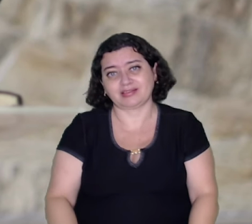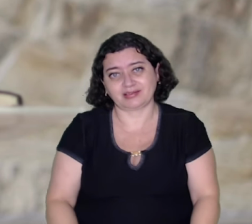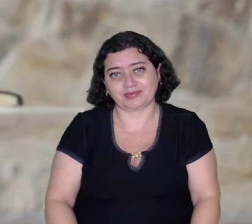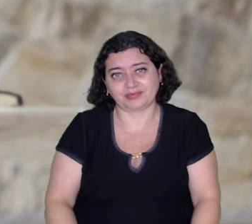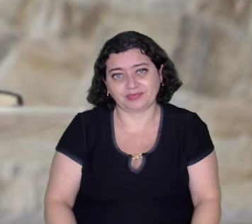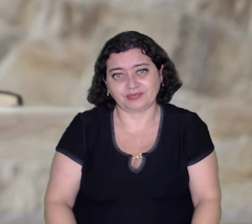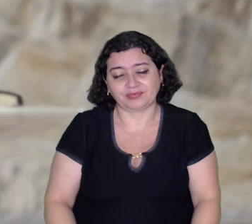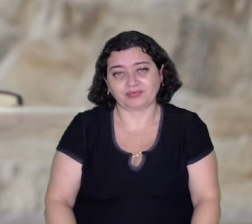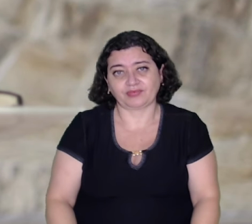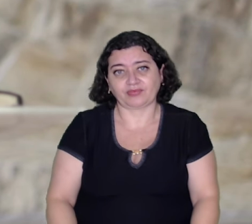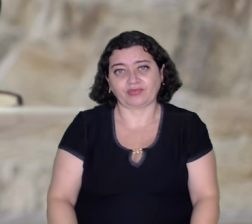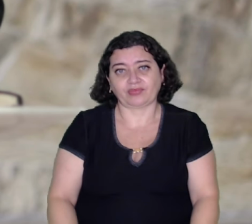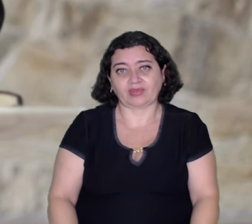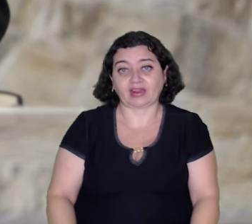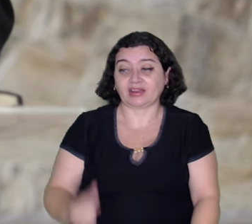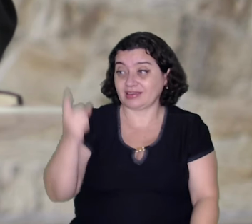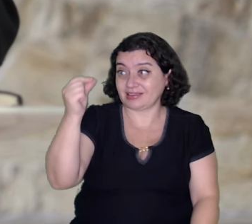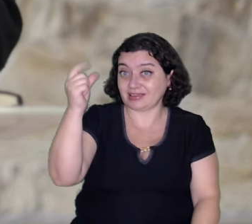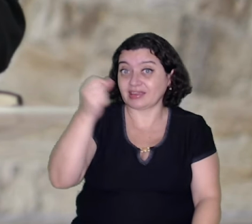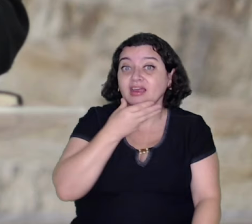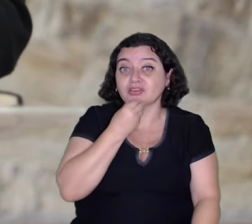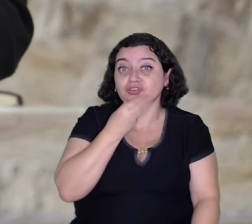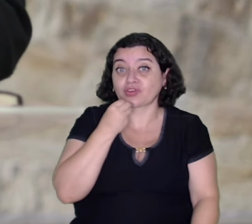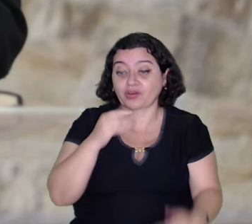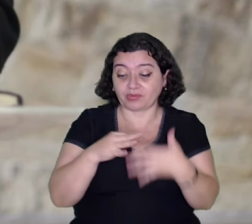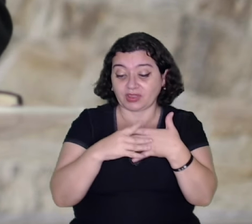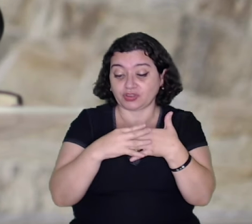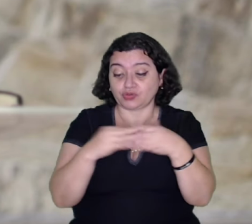Aqueles homens foram curados.